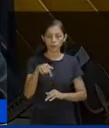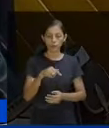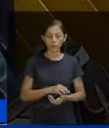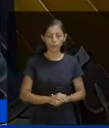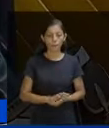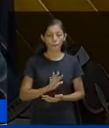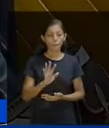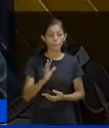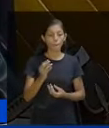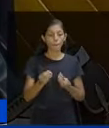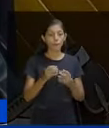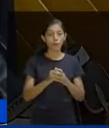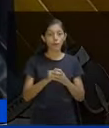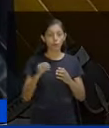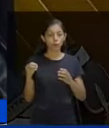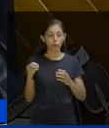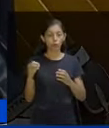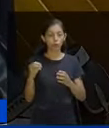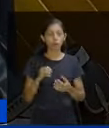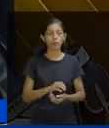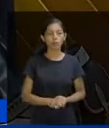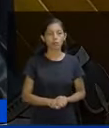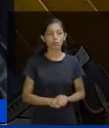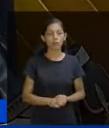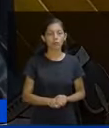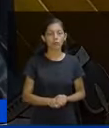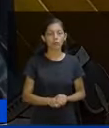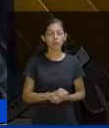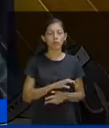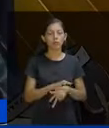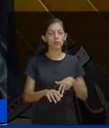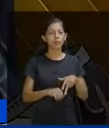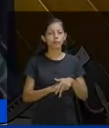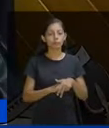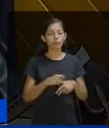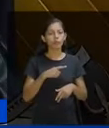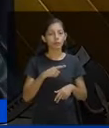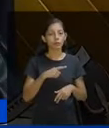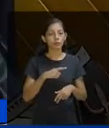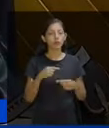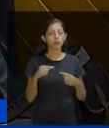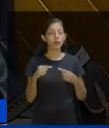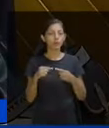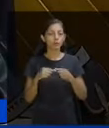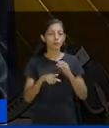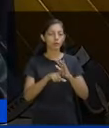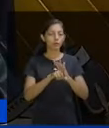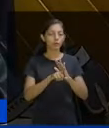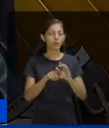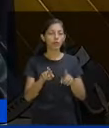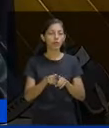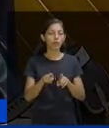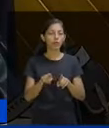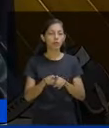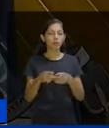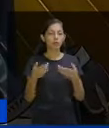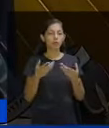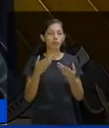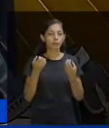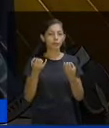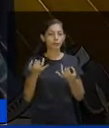de gênero está bem delineada no enunciado da súmula 73 do TSE, que faço questão de